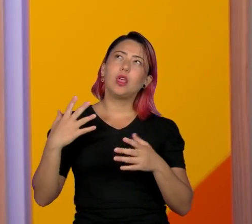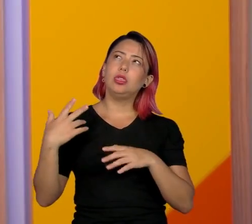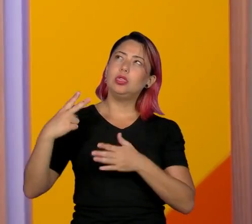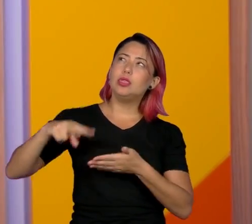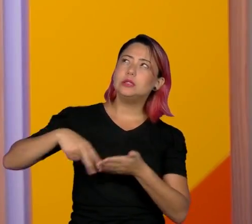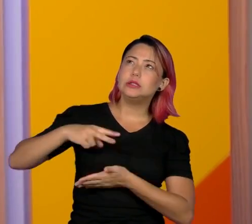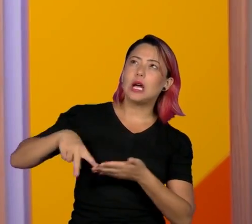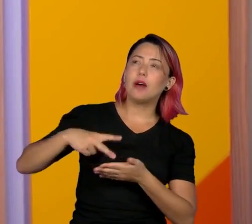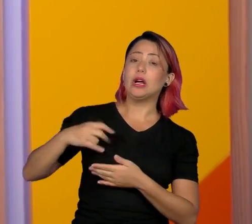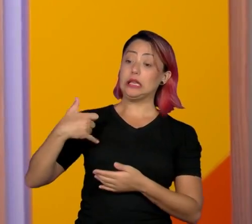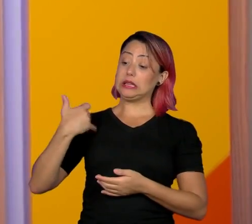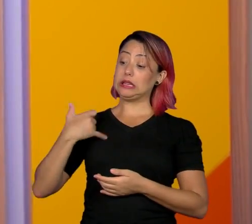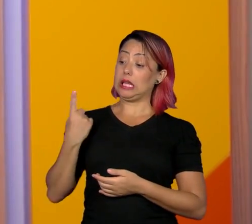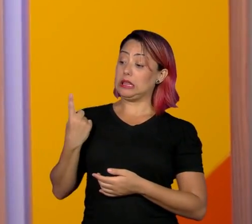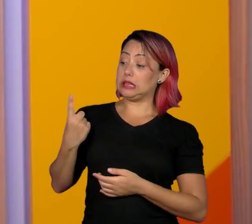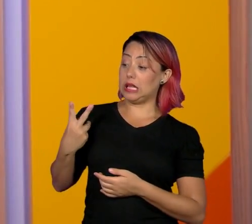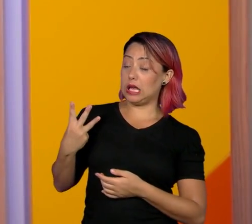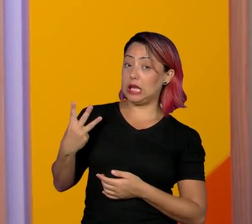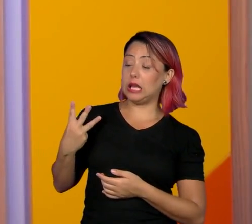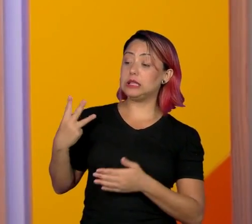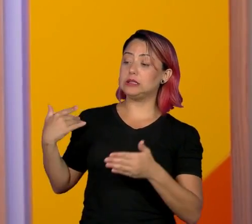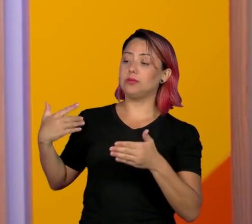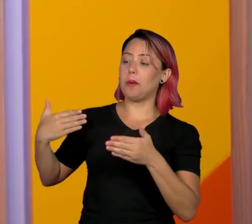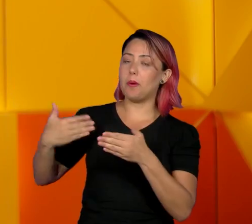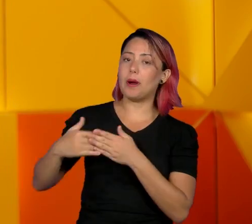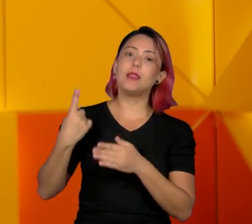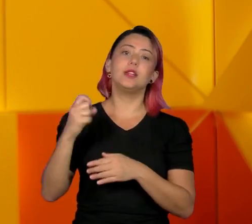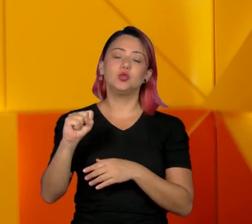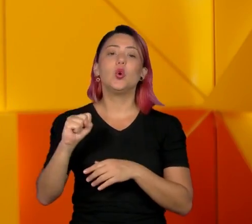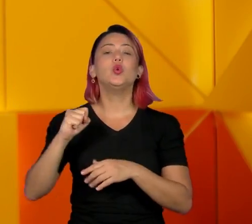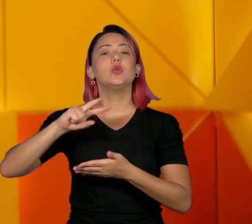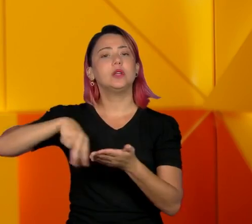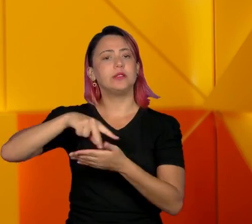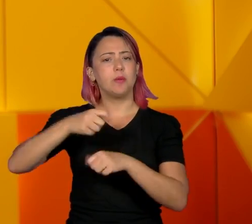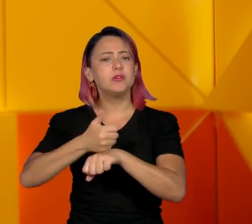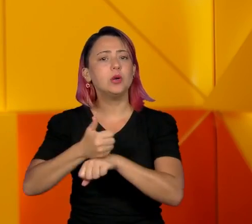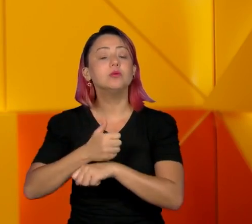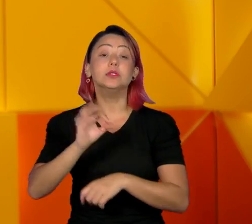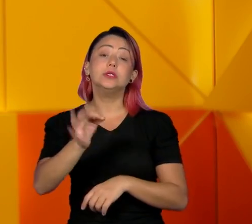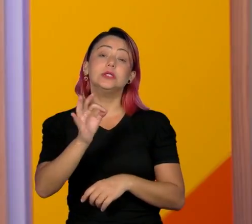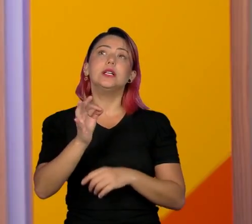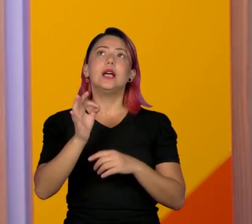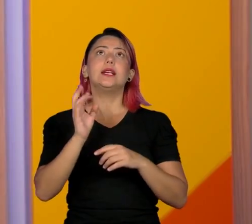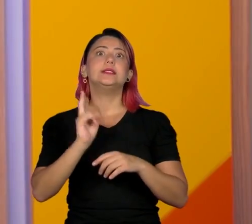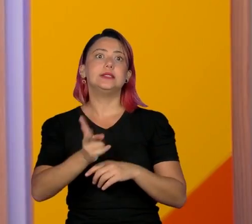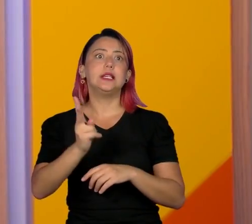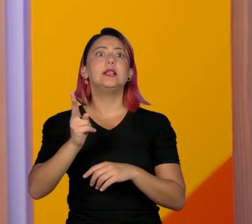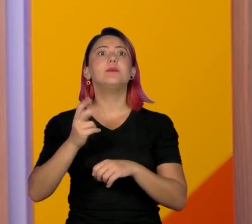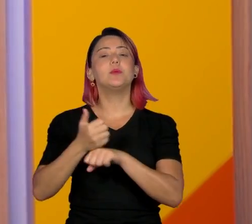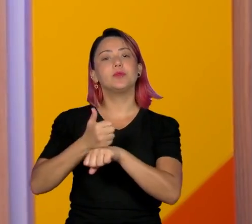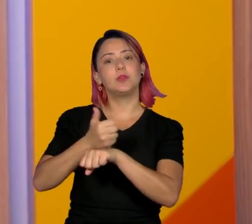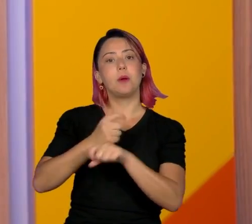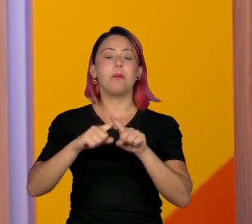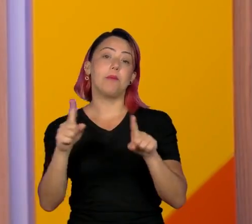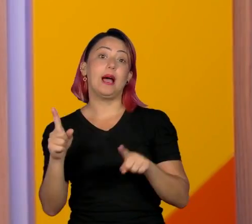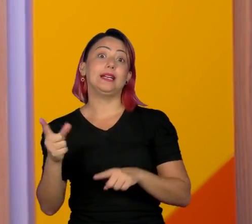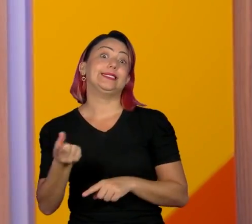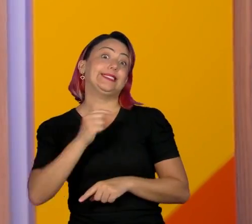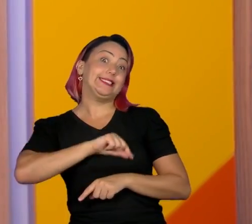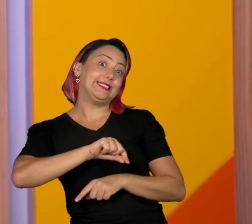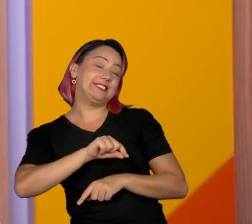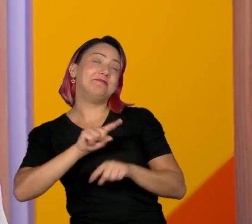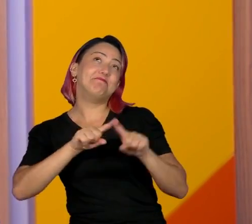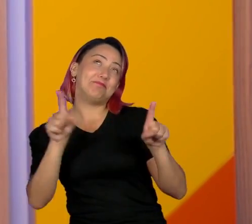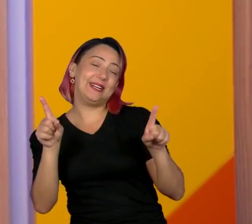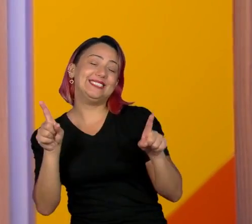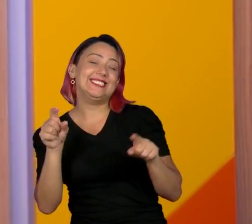dançava desde os 13, há uns 5 anos, mais ou menos. E já dançava profissionalmente nessa época? Semi-profissional, porque eu não ganhava dinheiro,